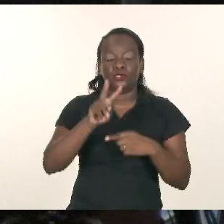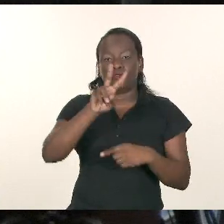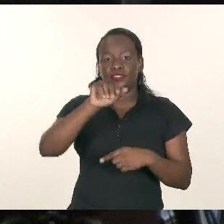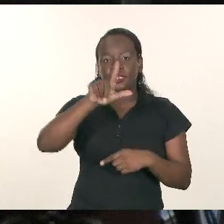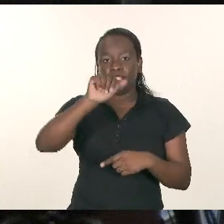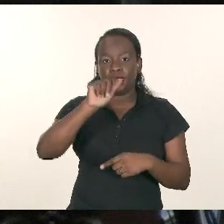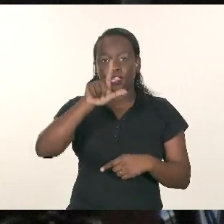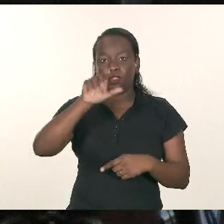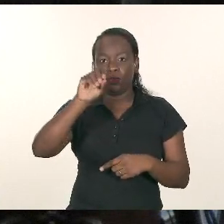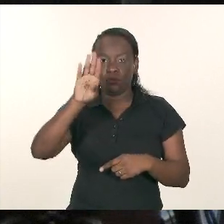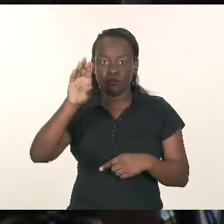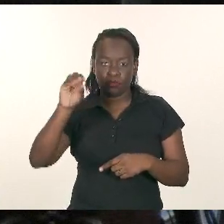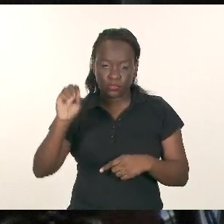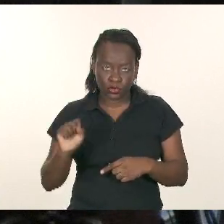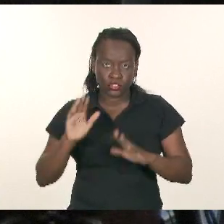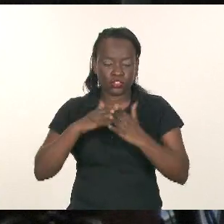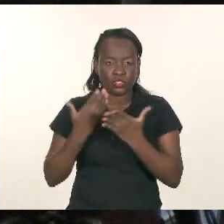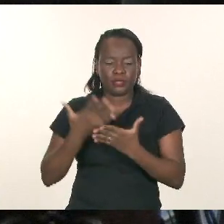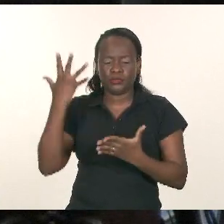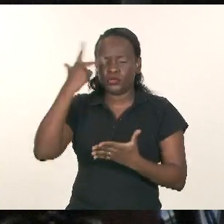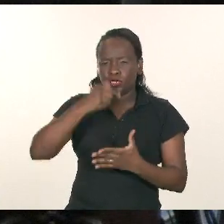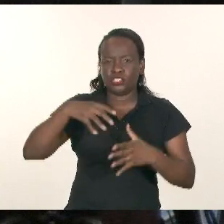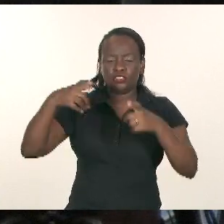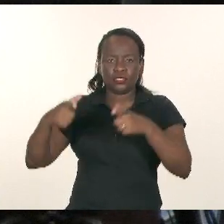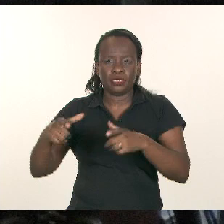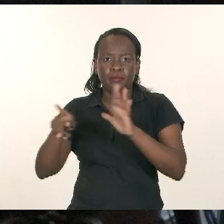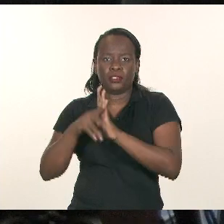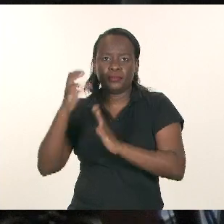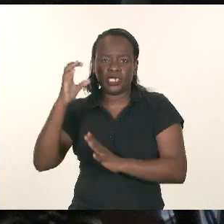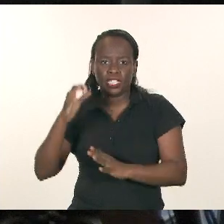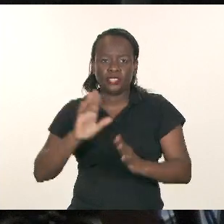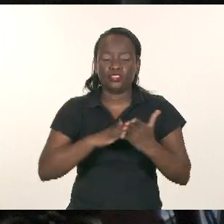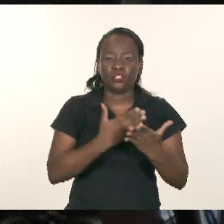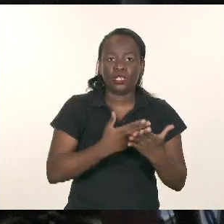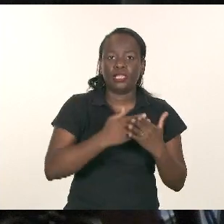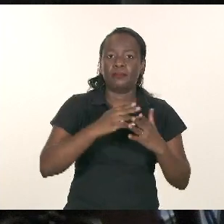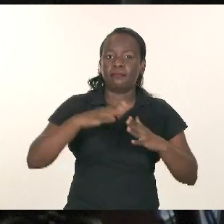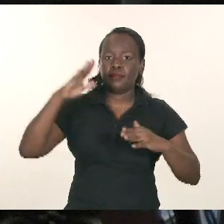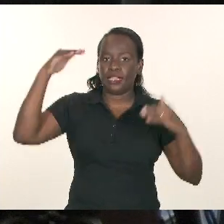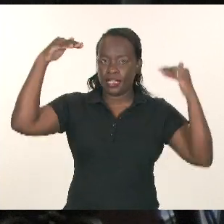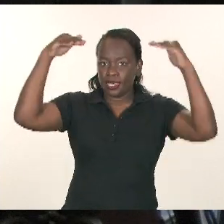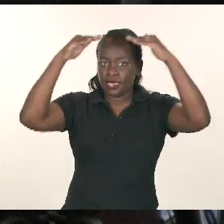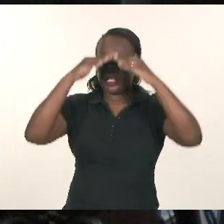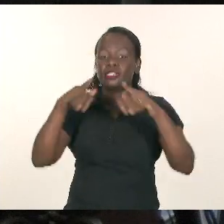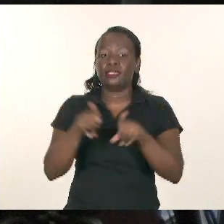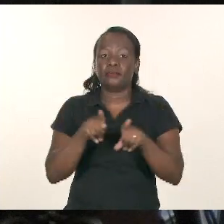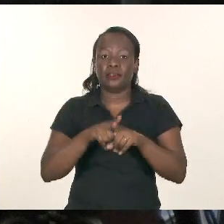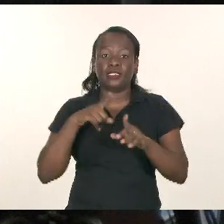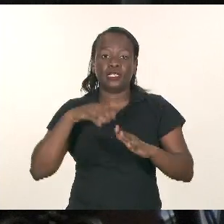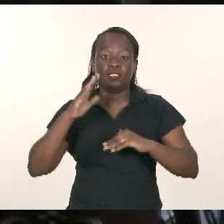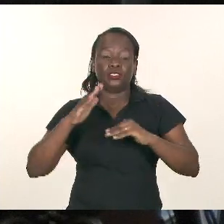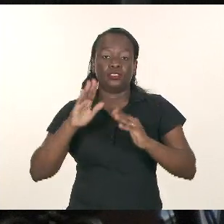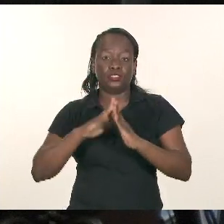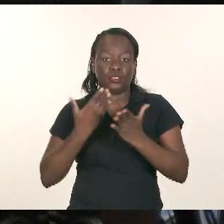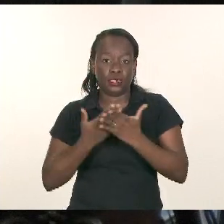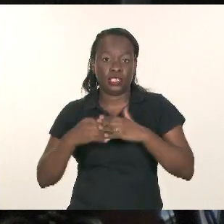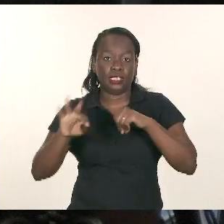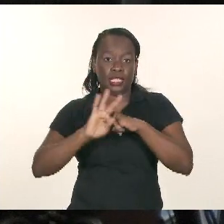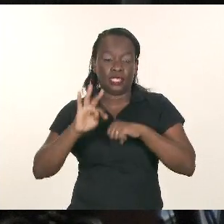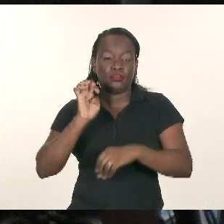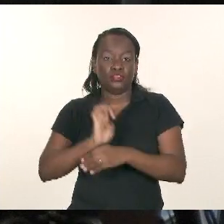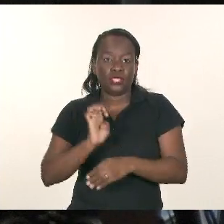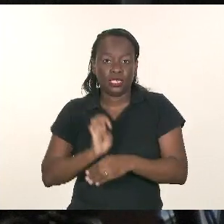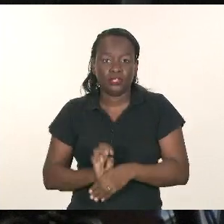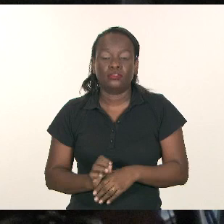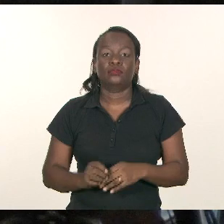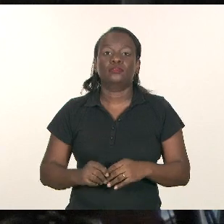belíssima escola, Espaço da Ciência, uma escola de balé, funciona uma escola técnica estadual,